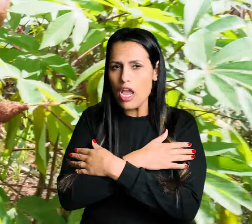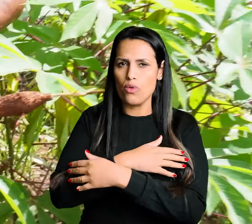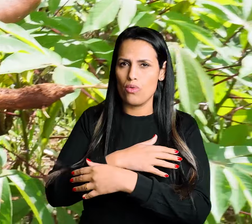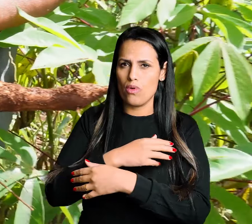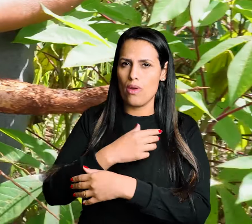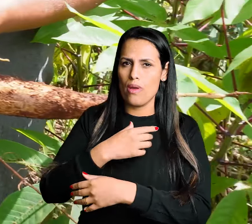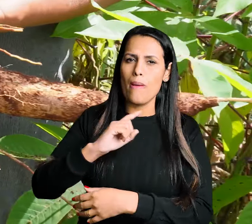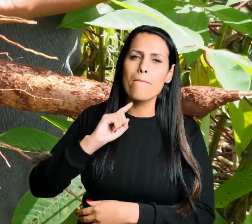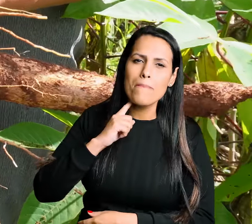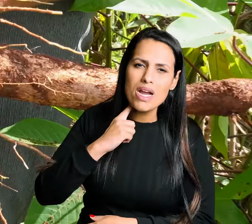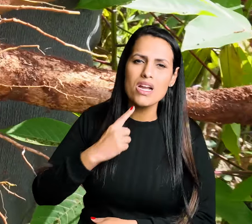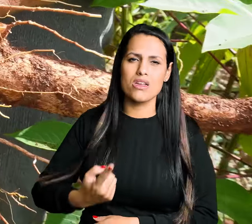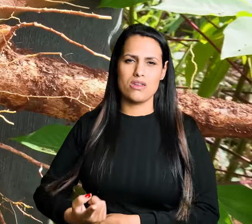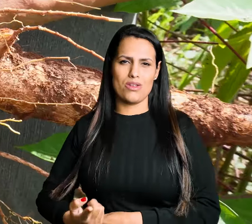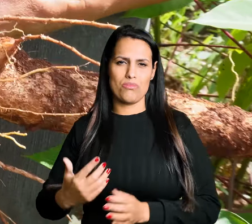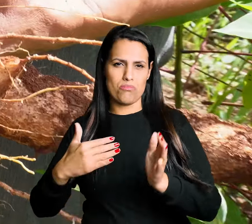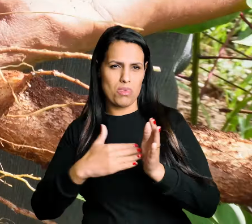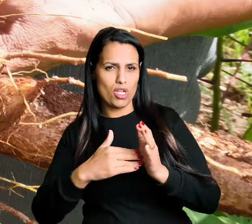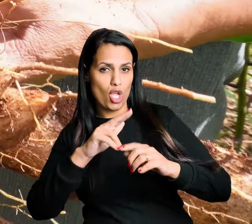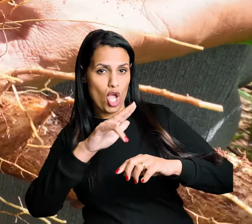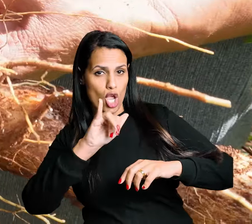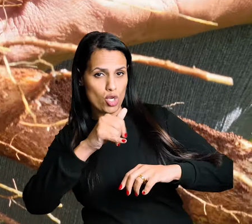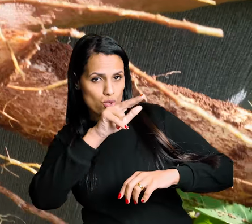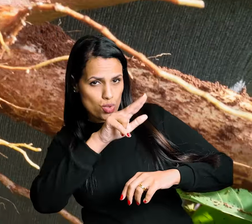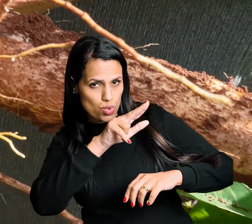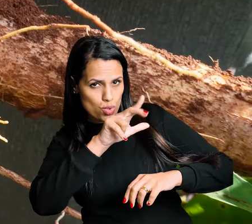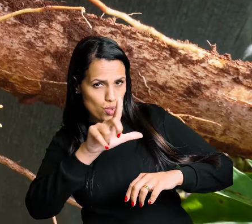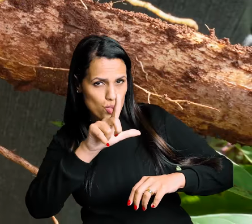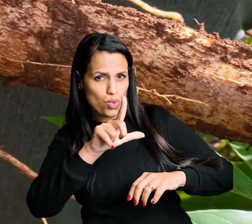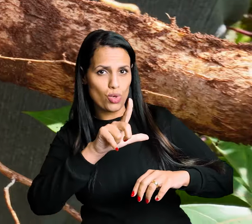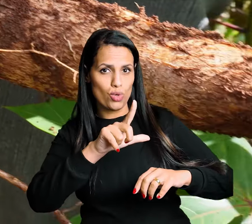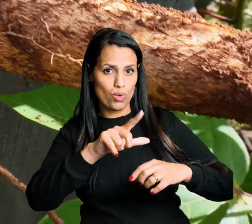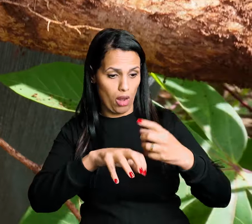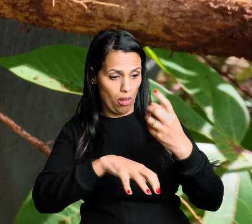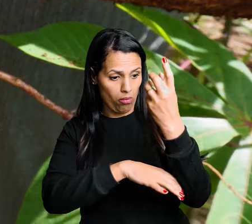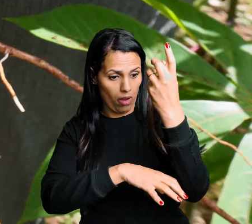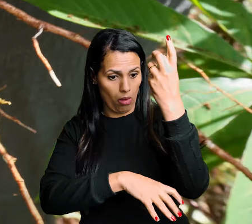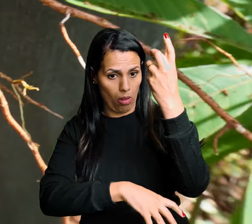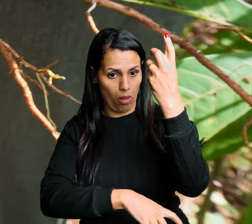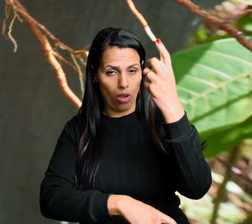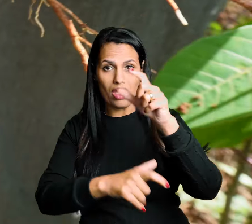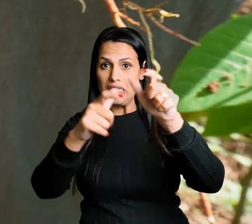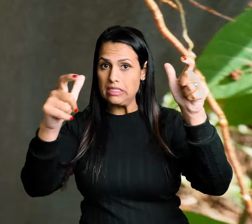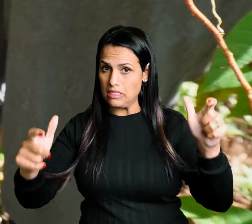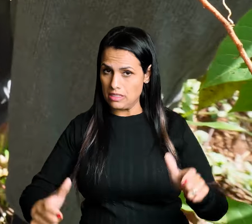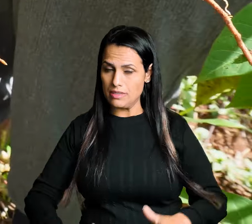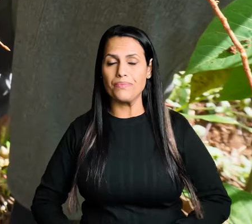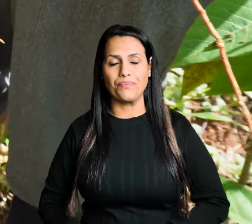vai crescendo, ó, a rama dela, a raiz da mandioca.